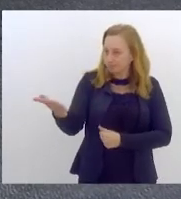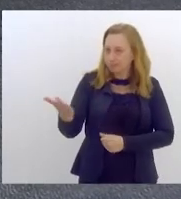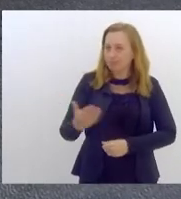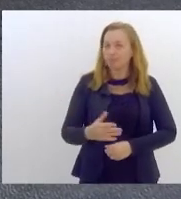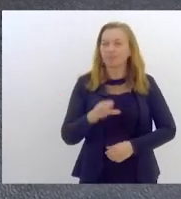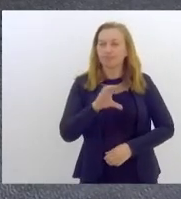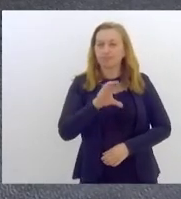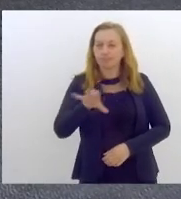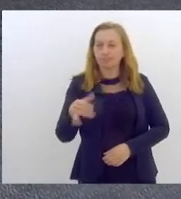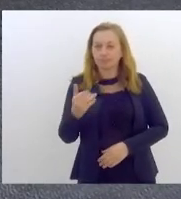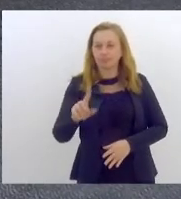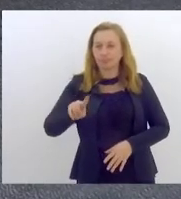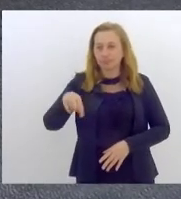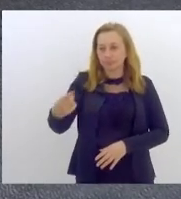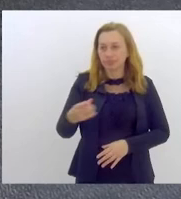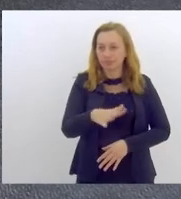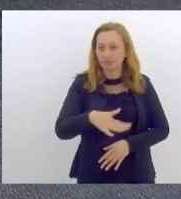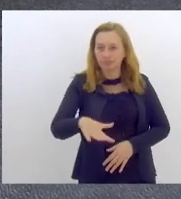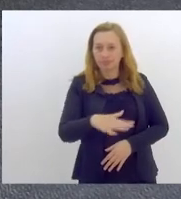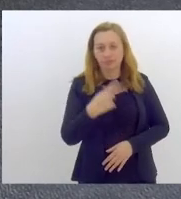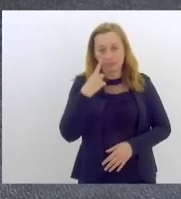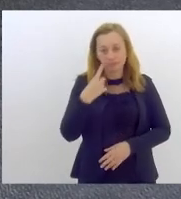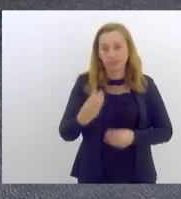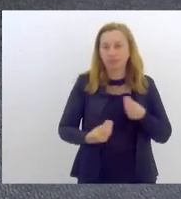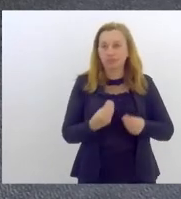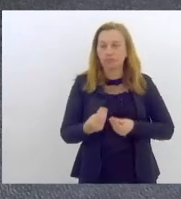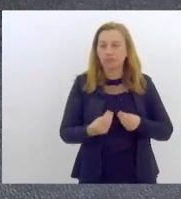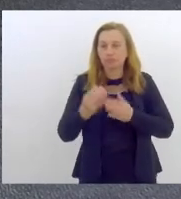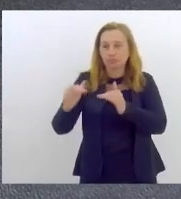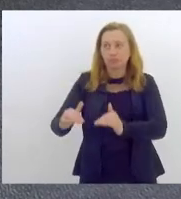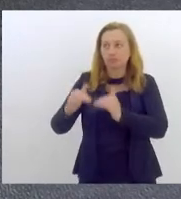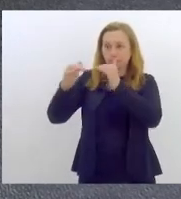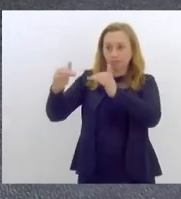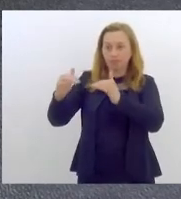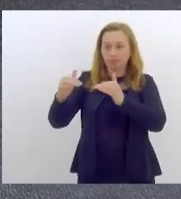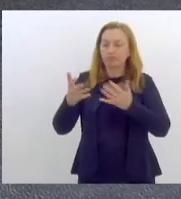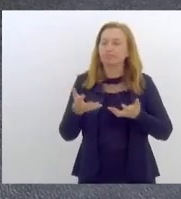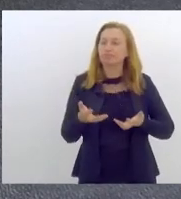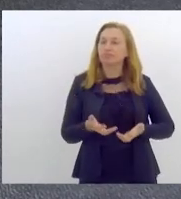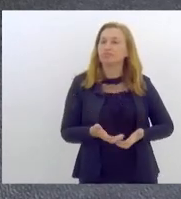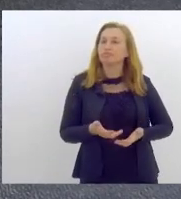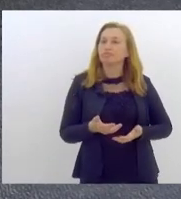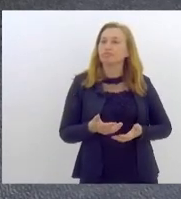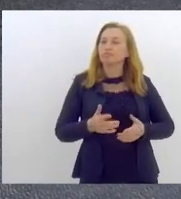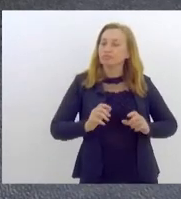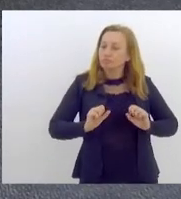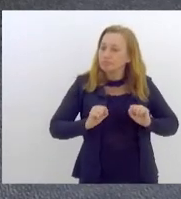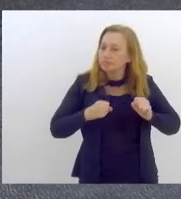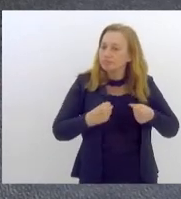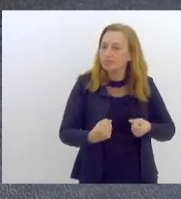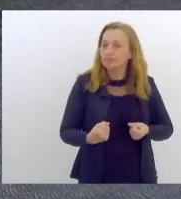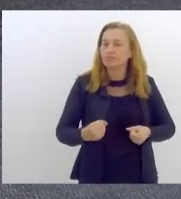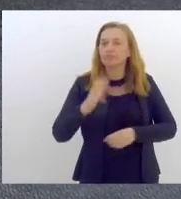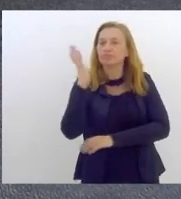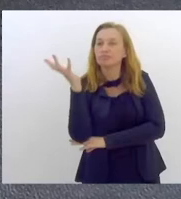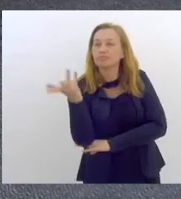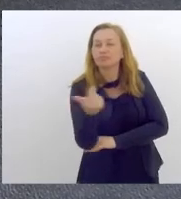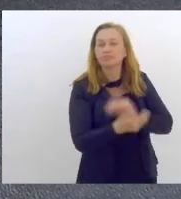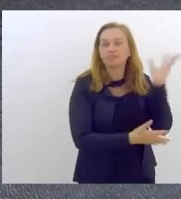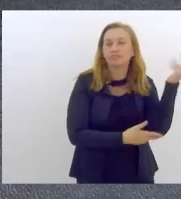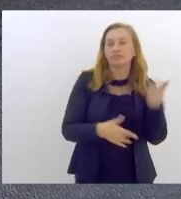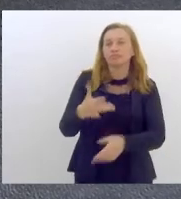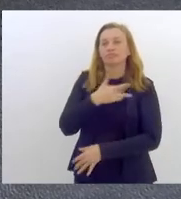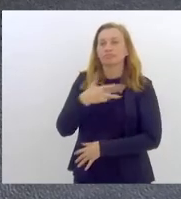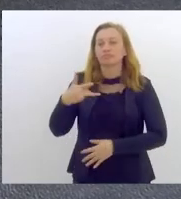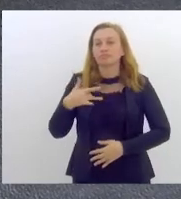parceiroj em todas as outras áreas e ver como Vossa Excelência cismera em defender o meio ambiente a saúde